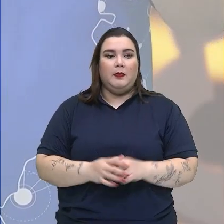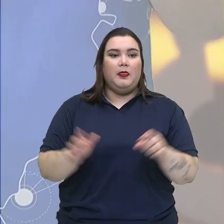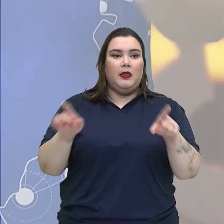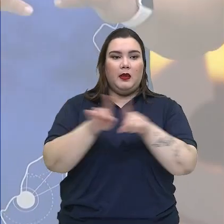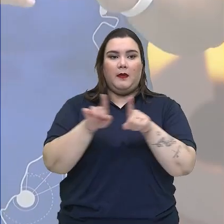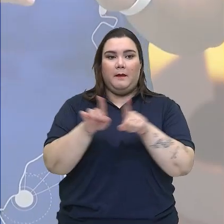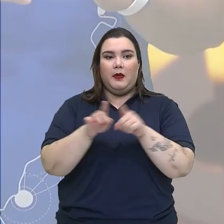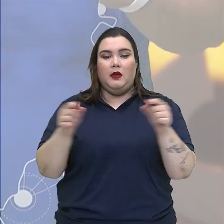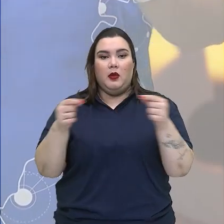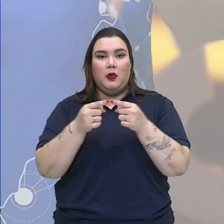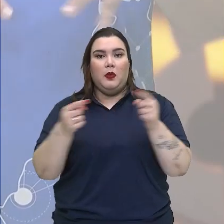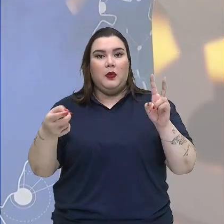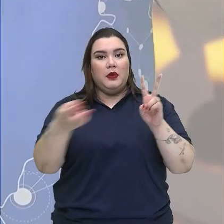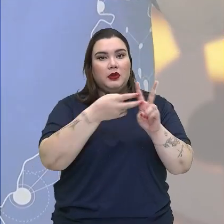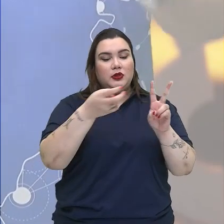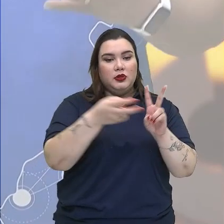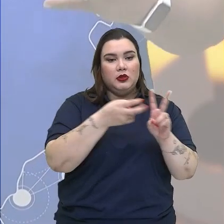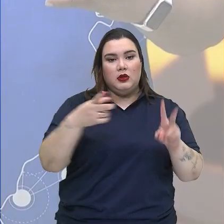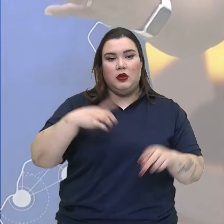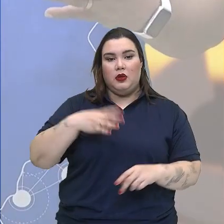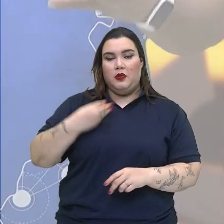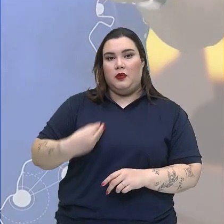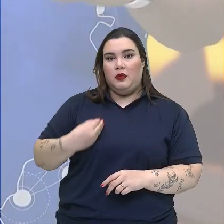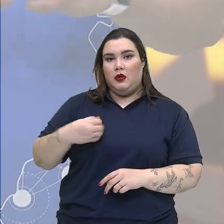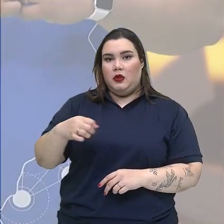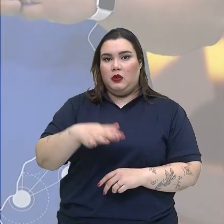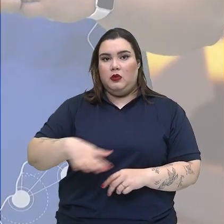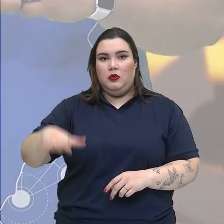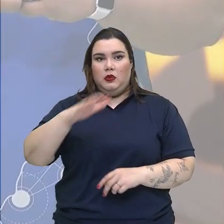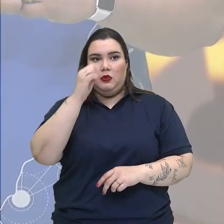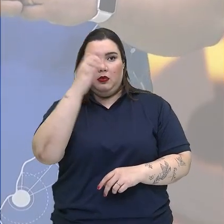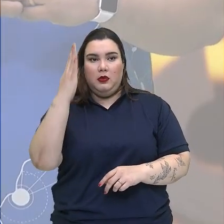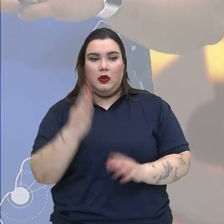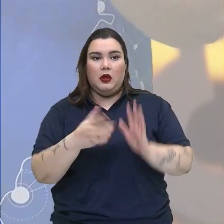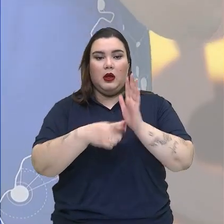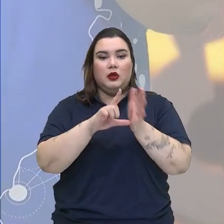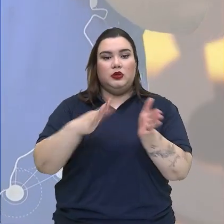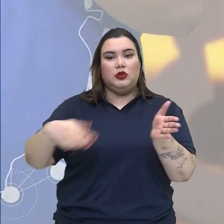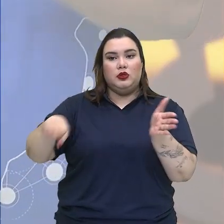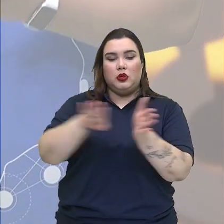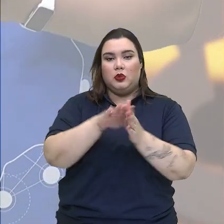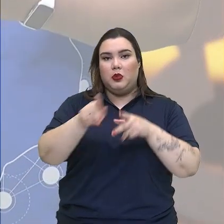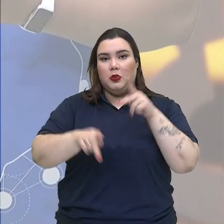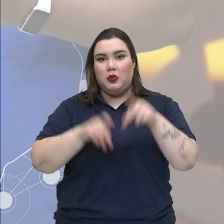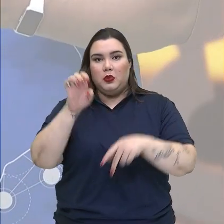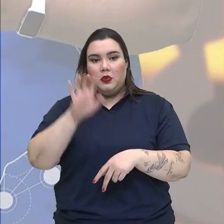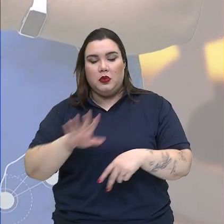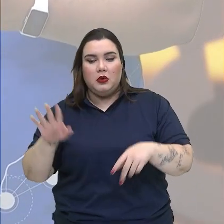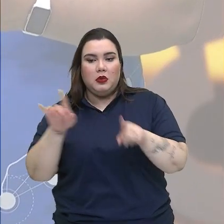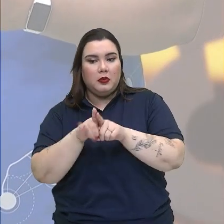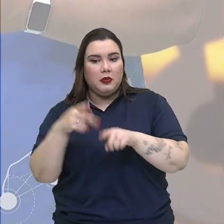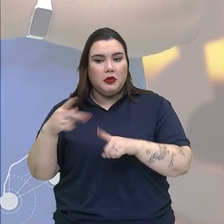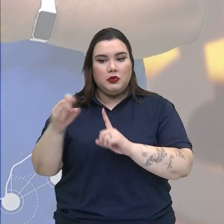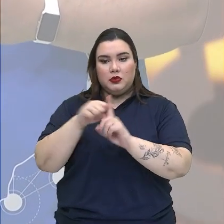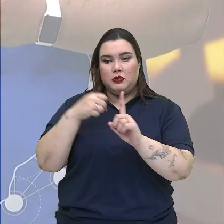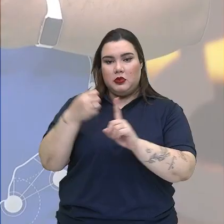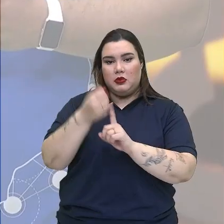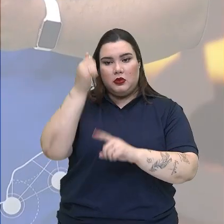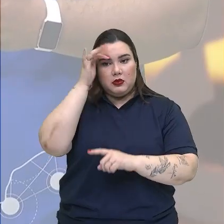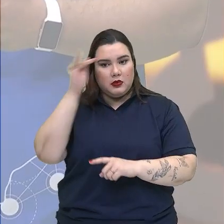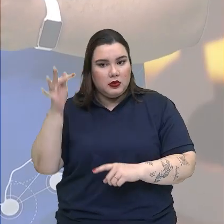aqui os indígenas que habitavam o Brasil antes da chegada do europeu, muito menos essas sociedades africanas, porque